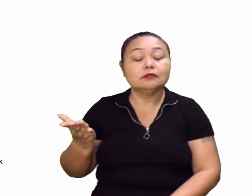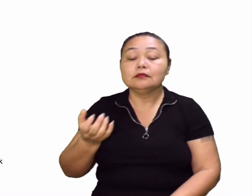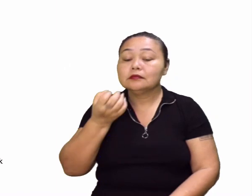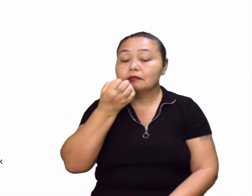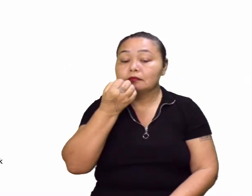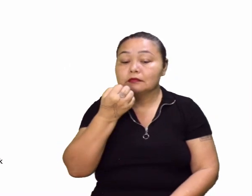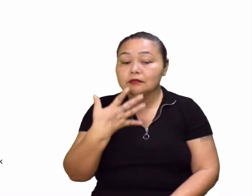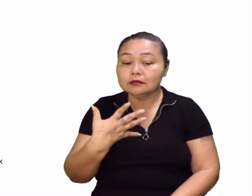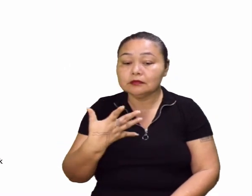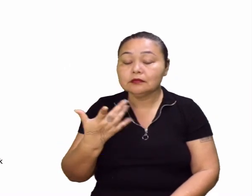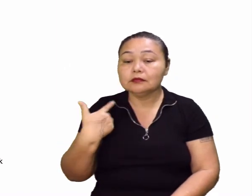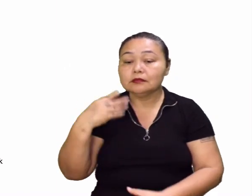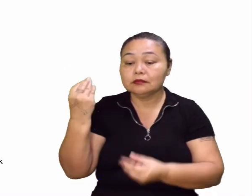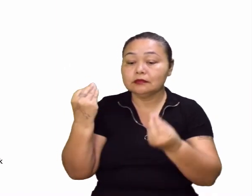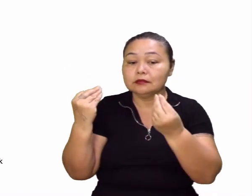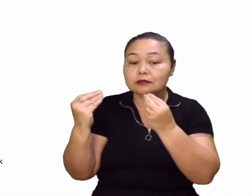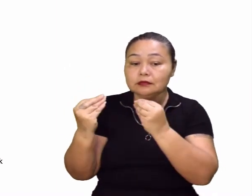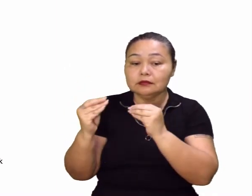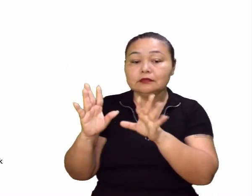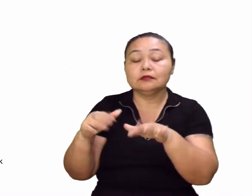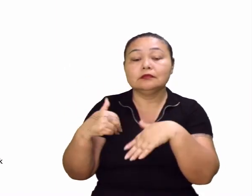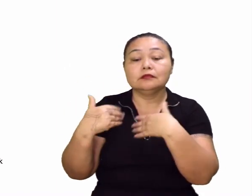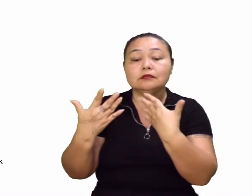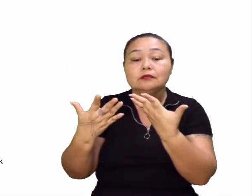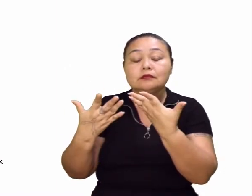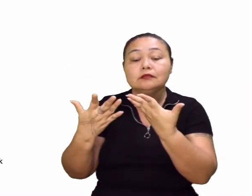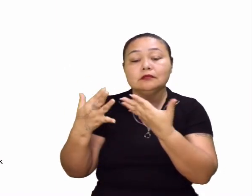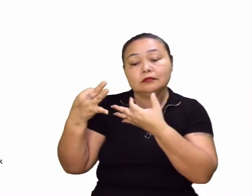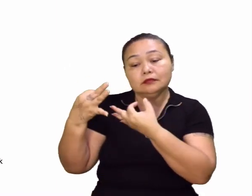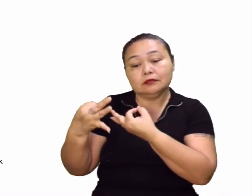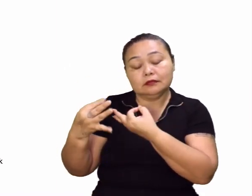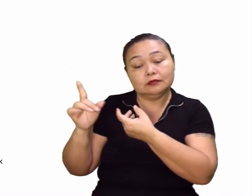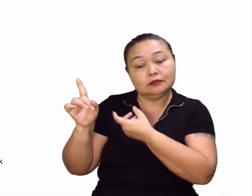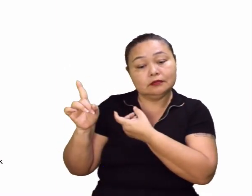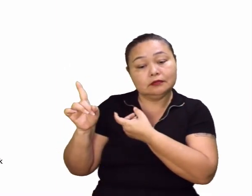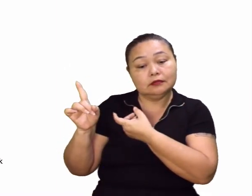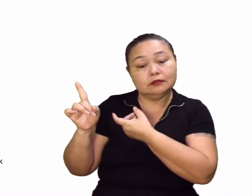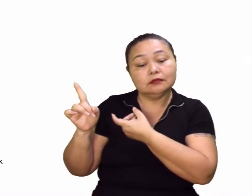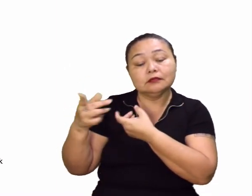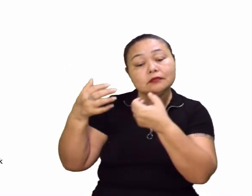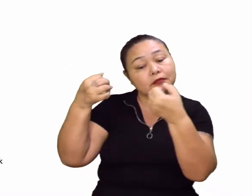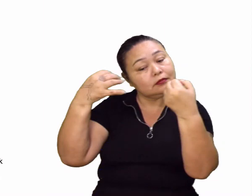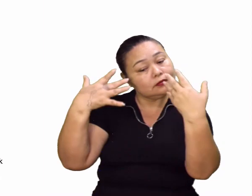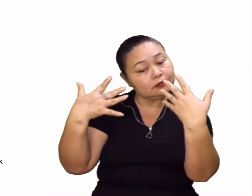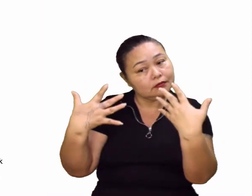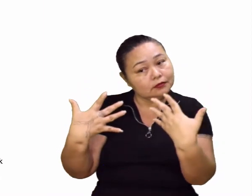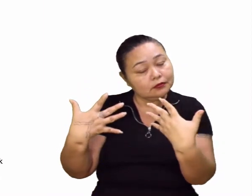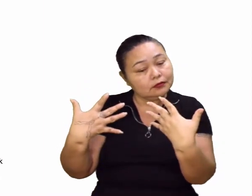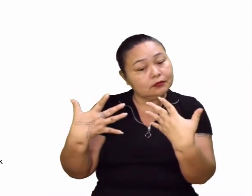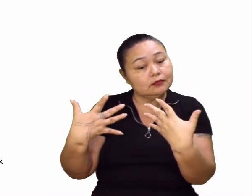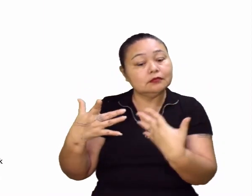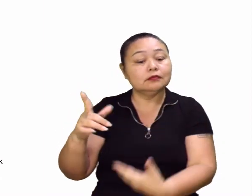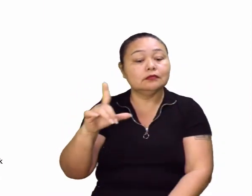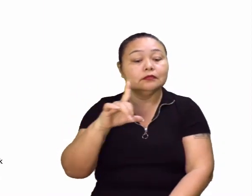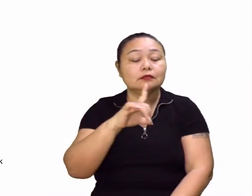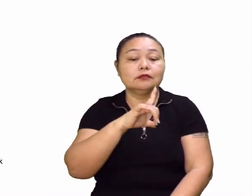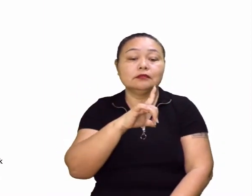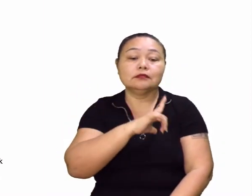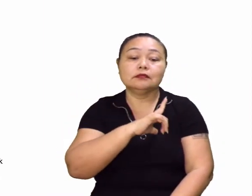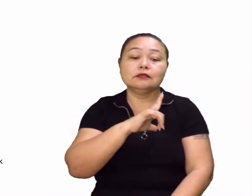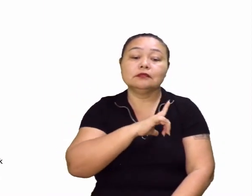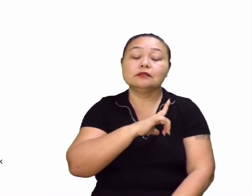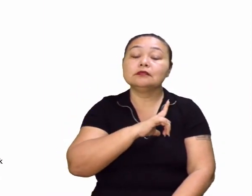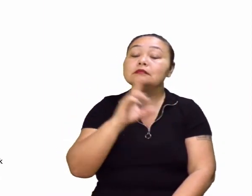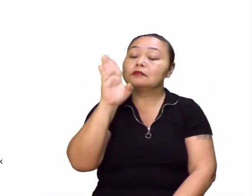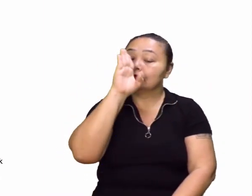Muito bem feito isso aí, Rogério. Exatamente. Né? Olha só, bem explicado. Então, nós temos aí um mapa